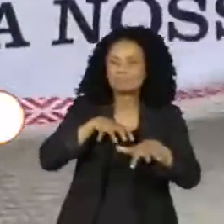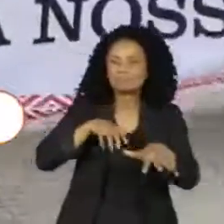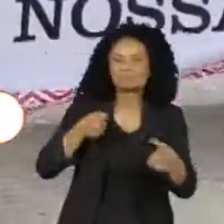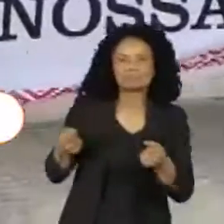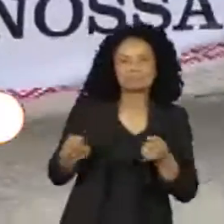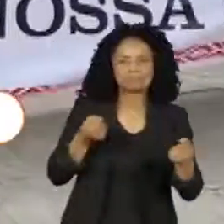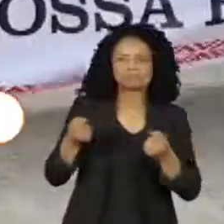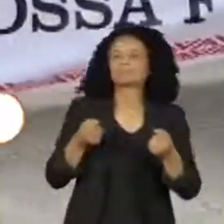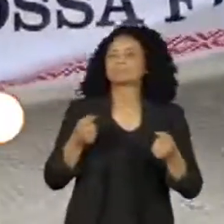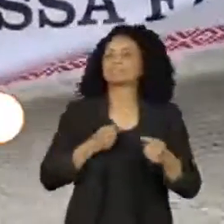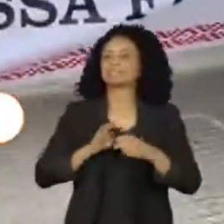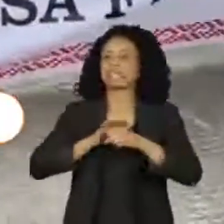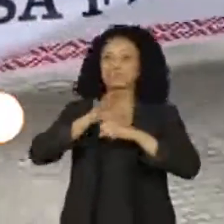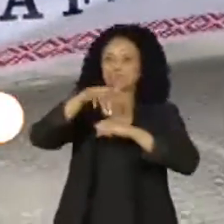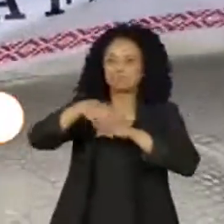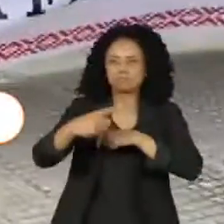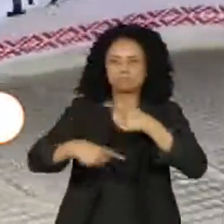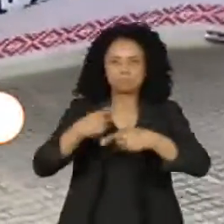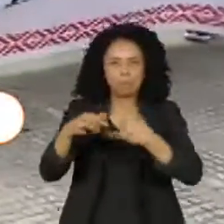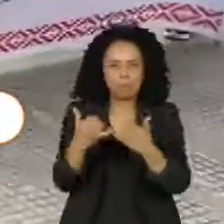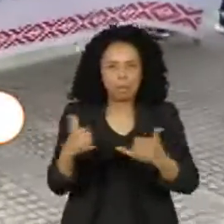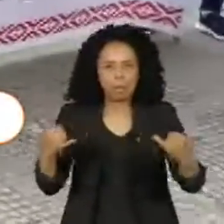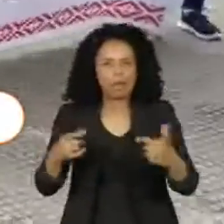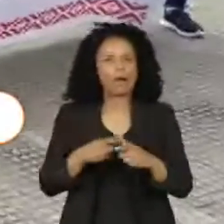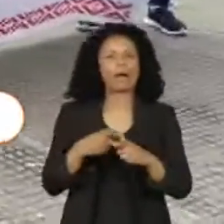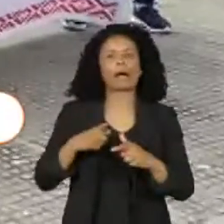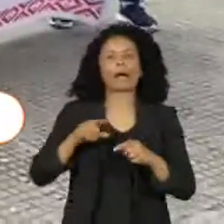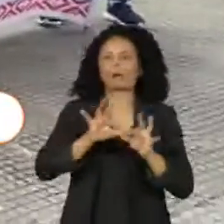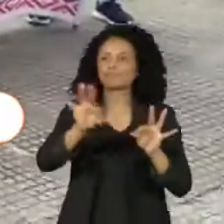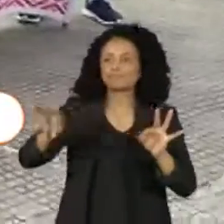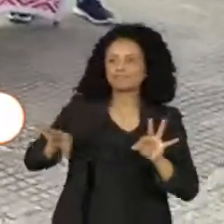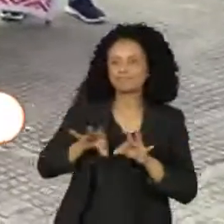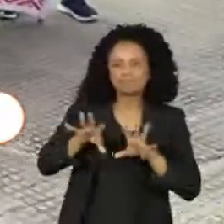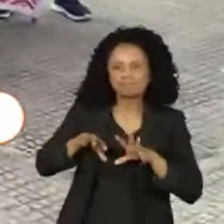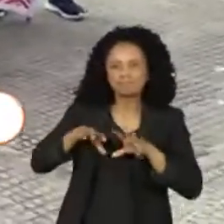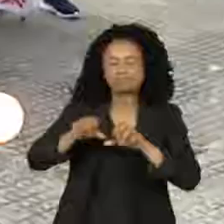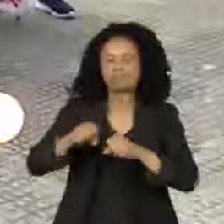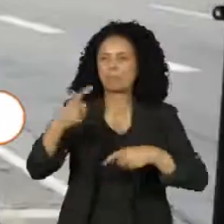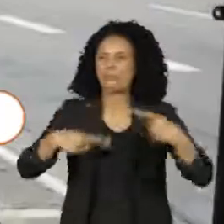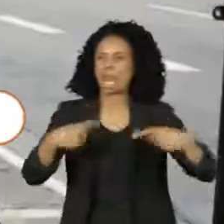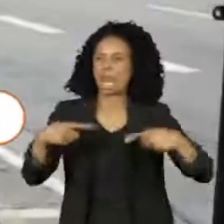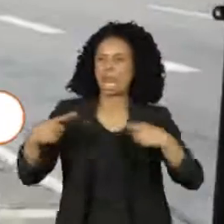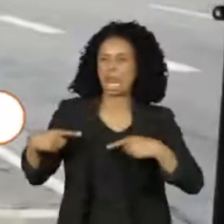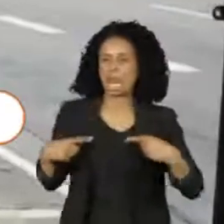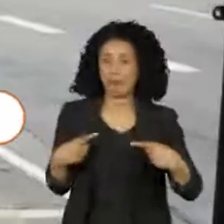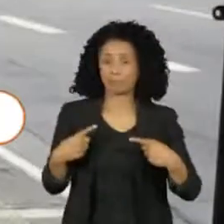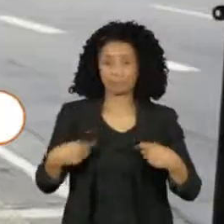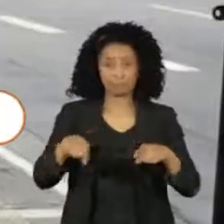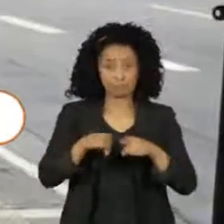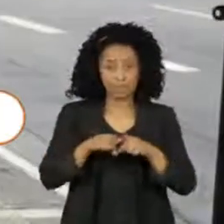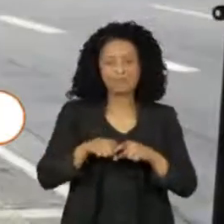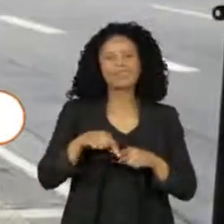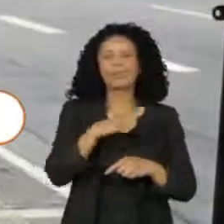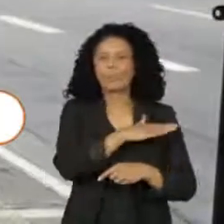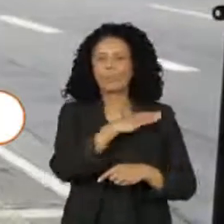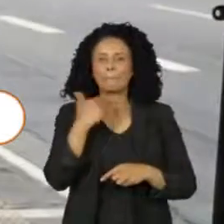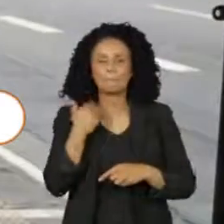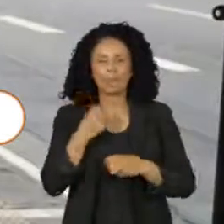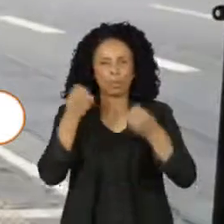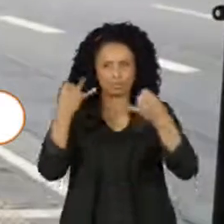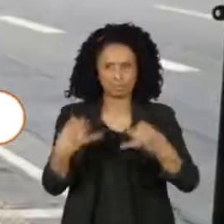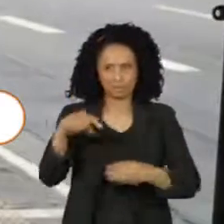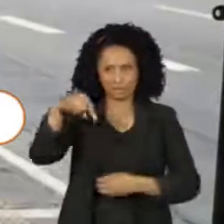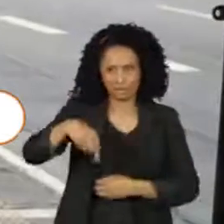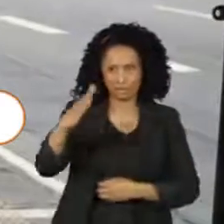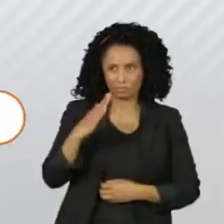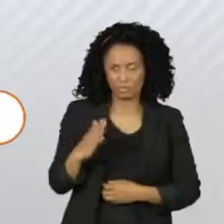o agronegócio, grilagem de terra e disputas fundiárias. Entre as mortes citadas no Brasil